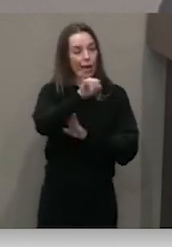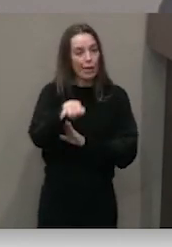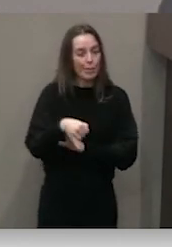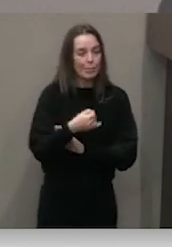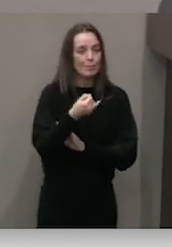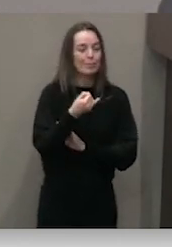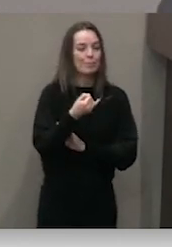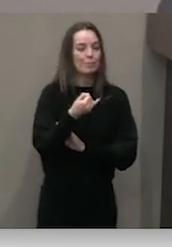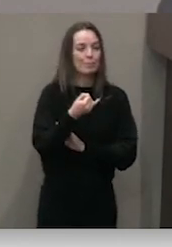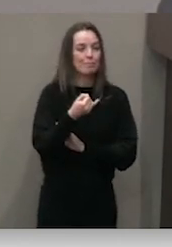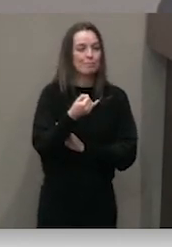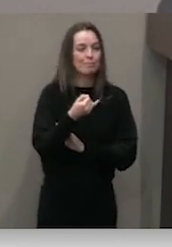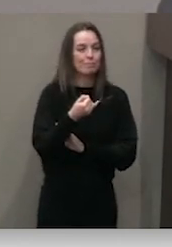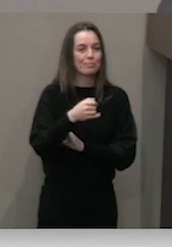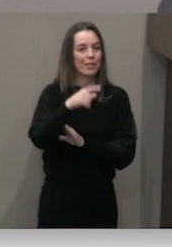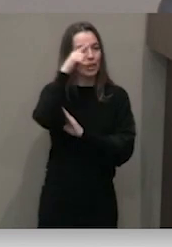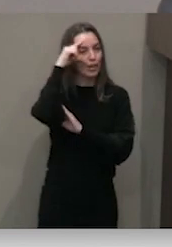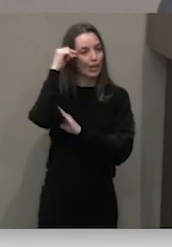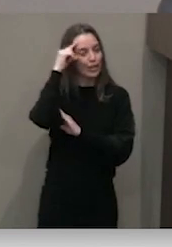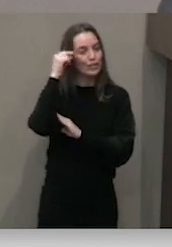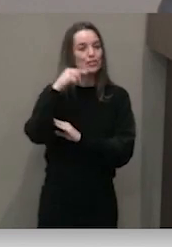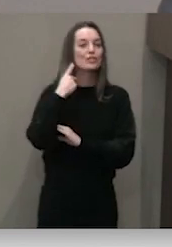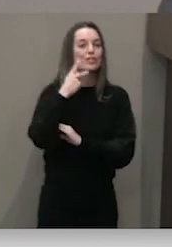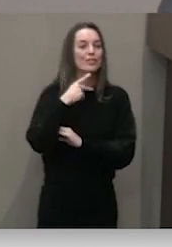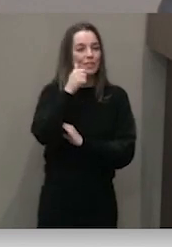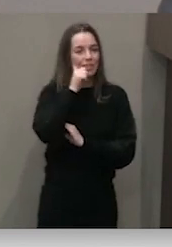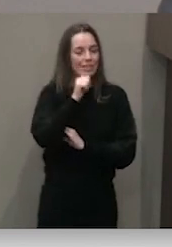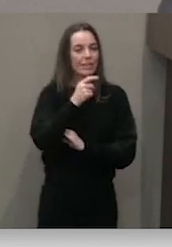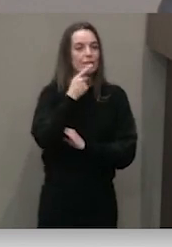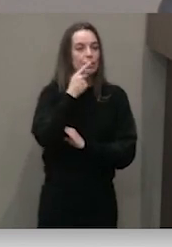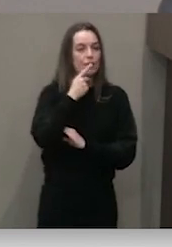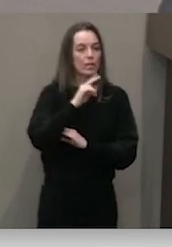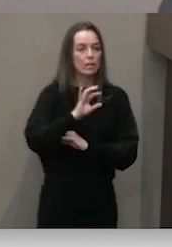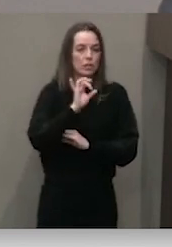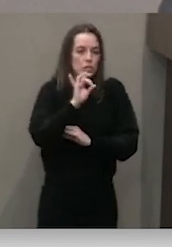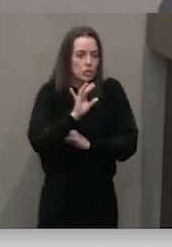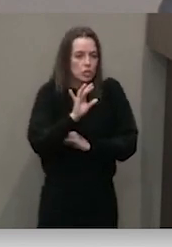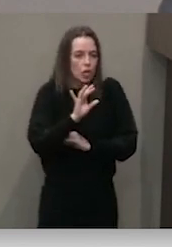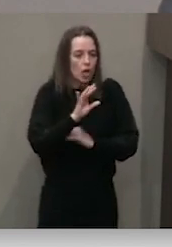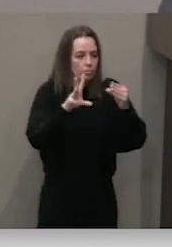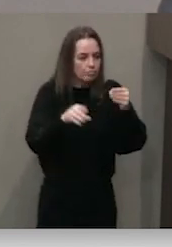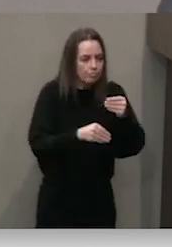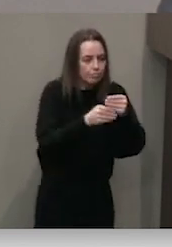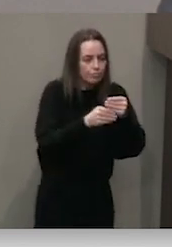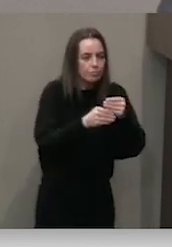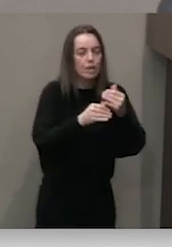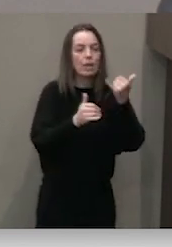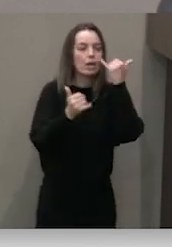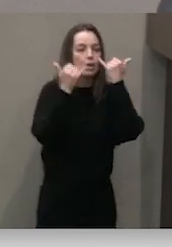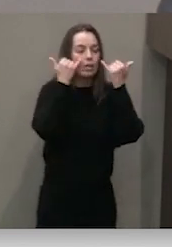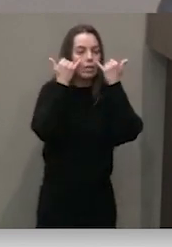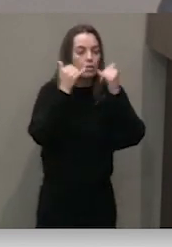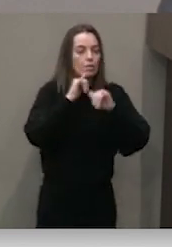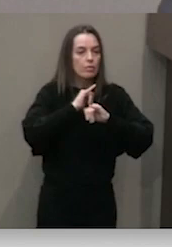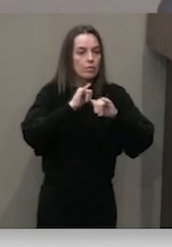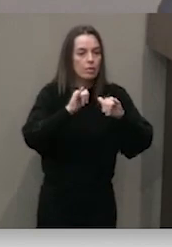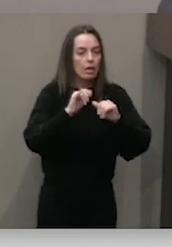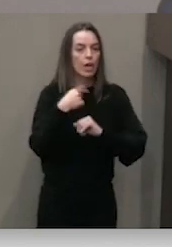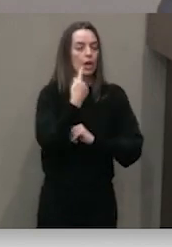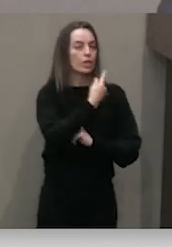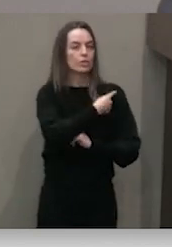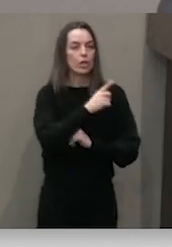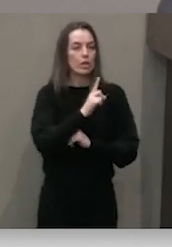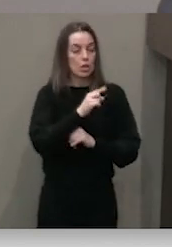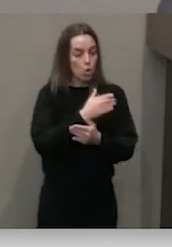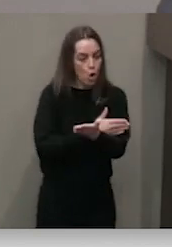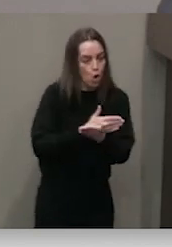da vereadora Regina para apenas fazer um ajuste no sentido de informar que nós não temos que começar a revisão do plano diretor, nós